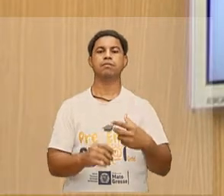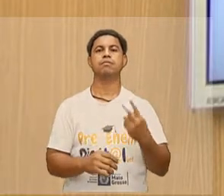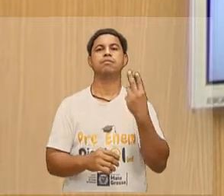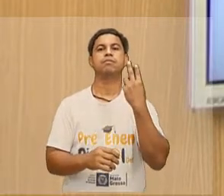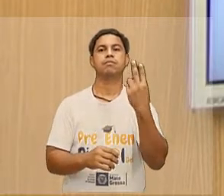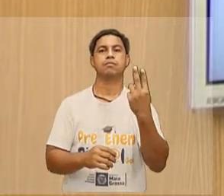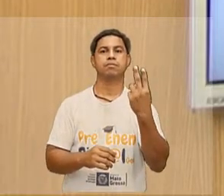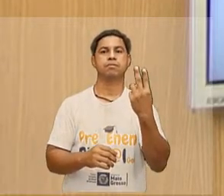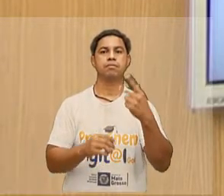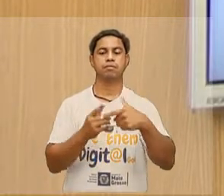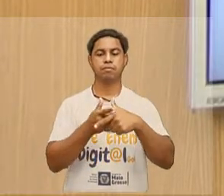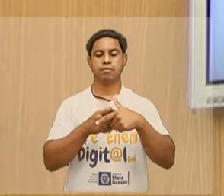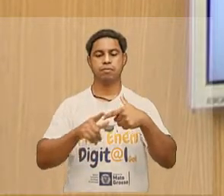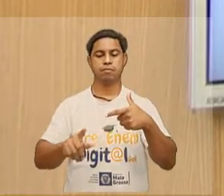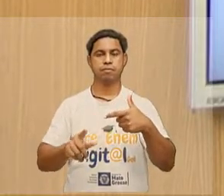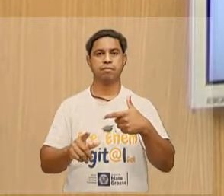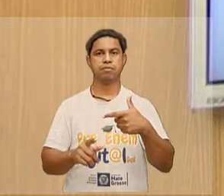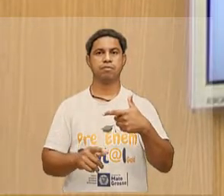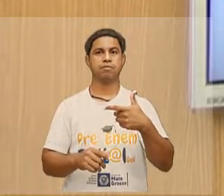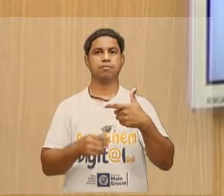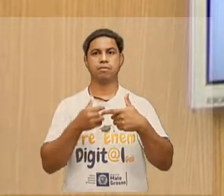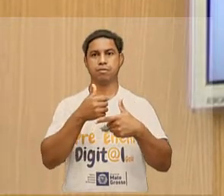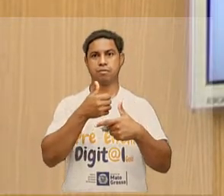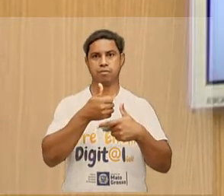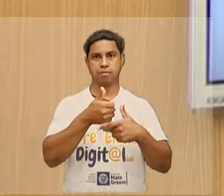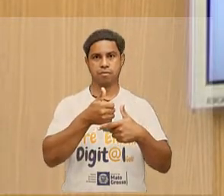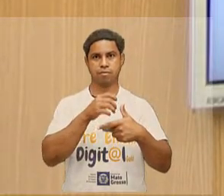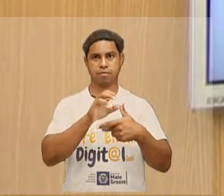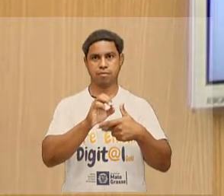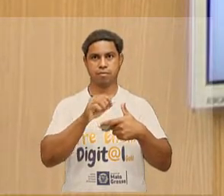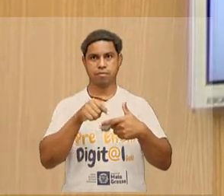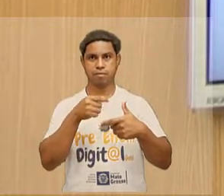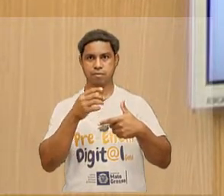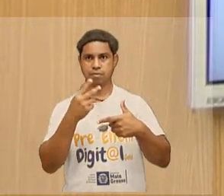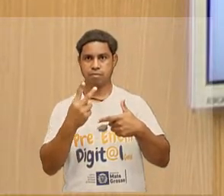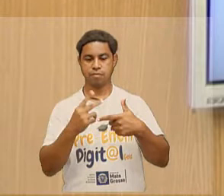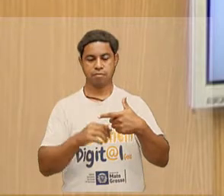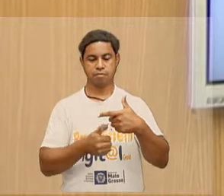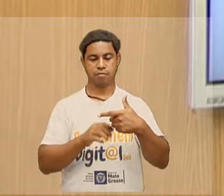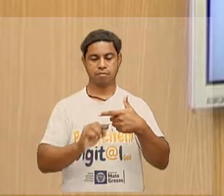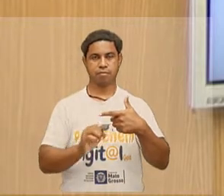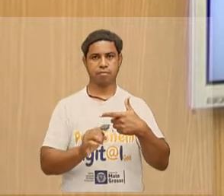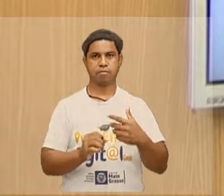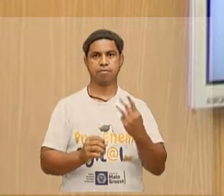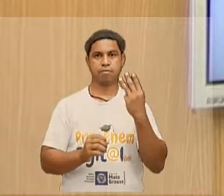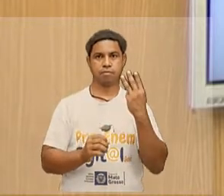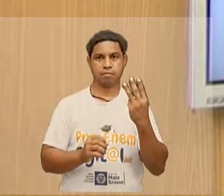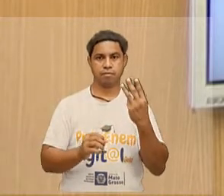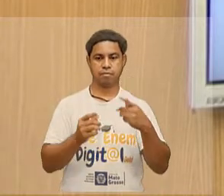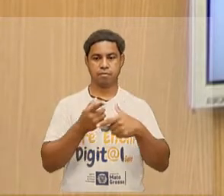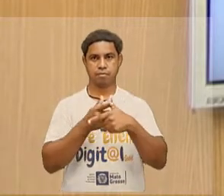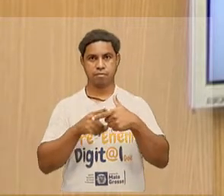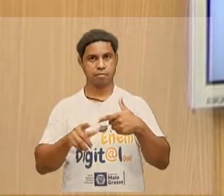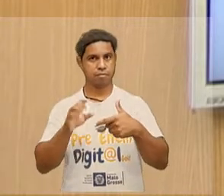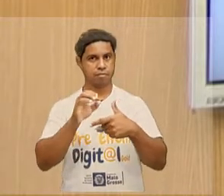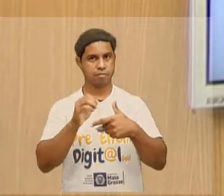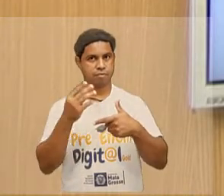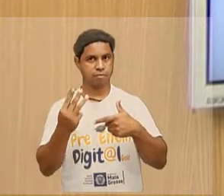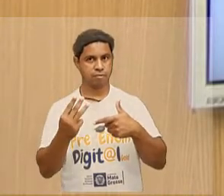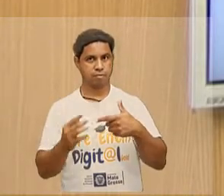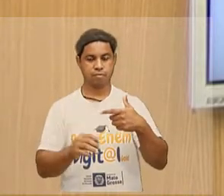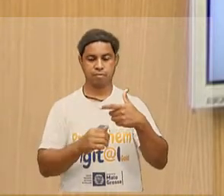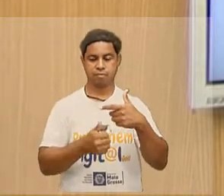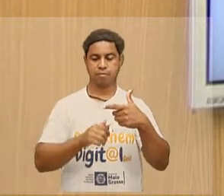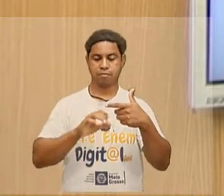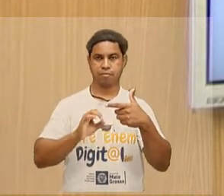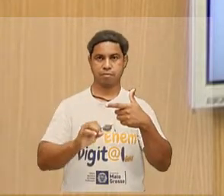0,2 dá 10. 3 dividido por 0,3 dá 10. Então, cada ponto